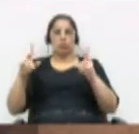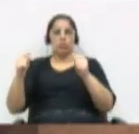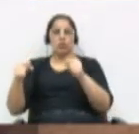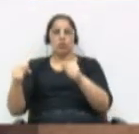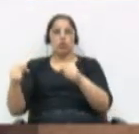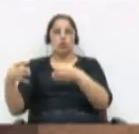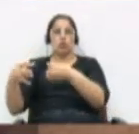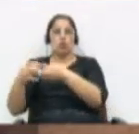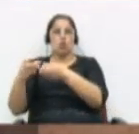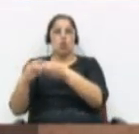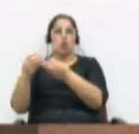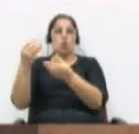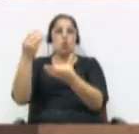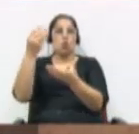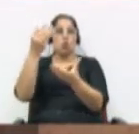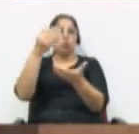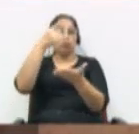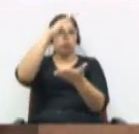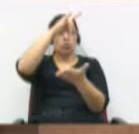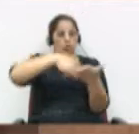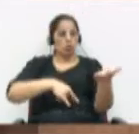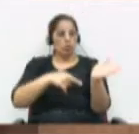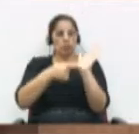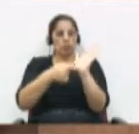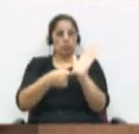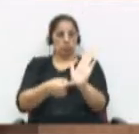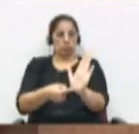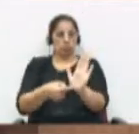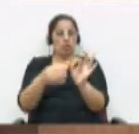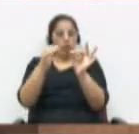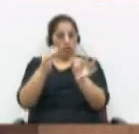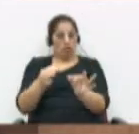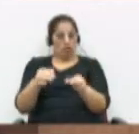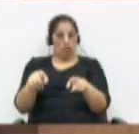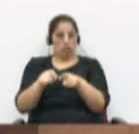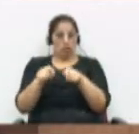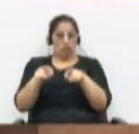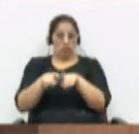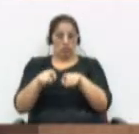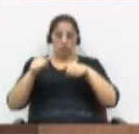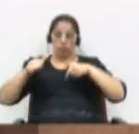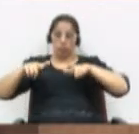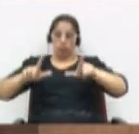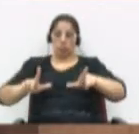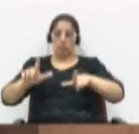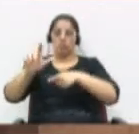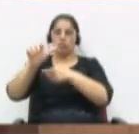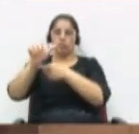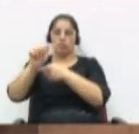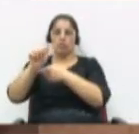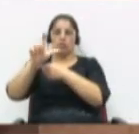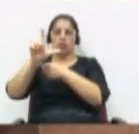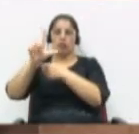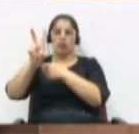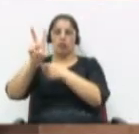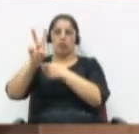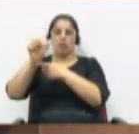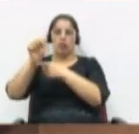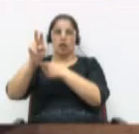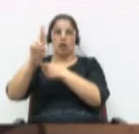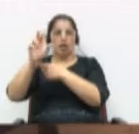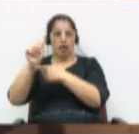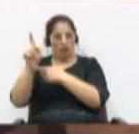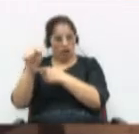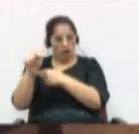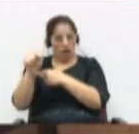empresa está apta, inclusive com alvará de funcionamento da Prefeitura Municipal de Limeira. Disseram também que a